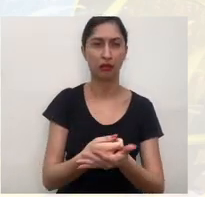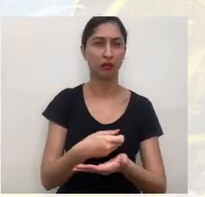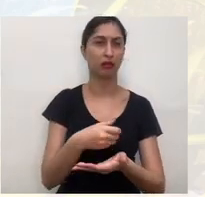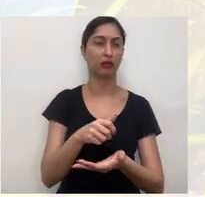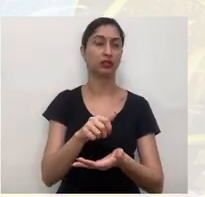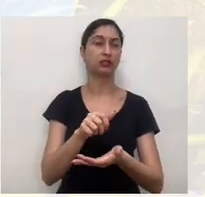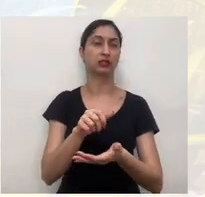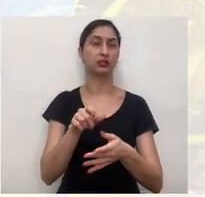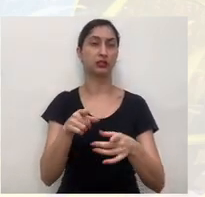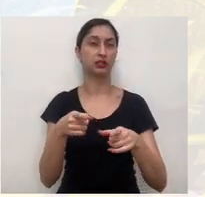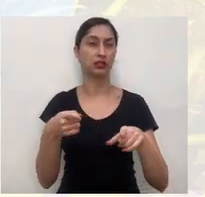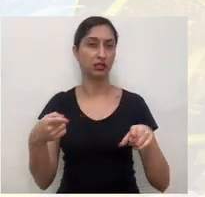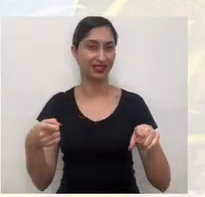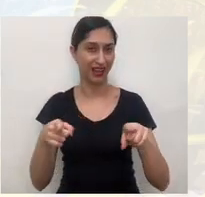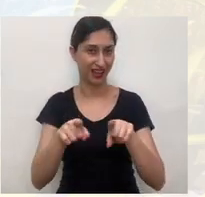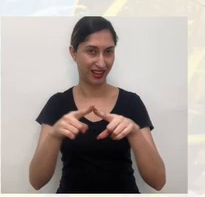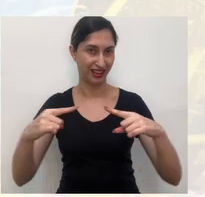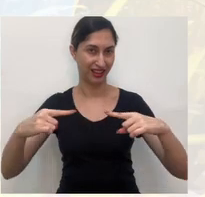outra coisa, mas